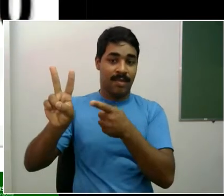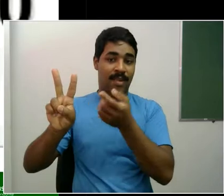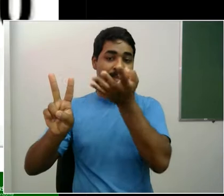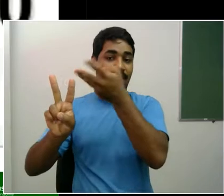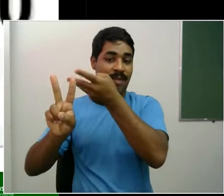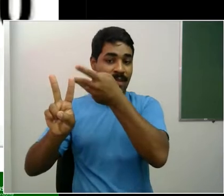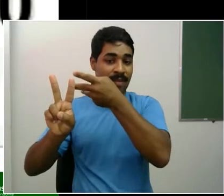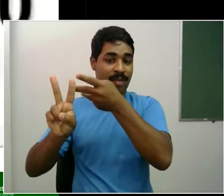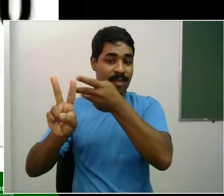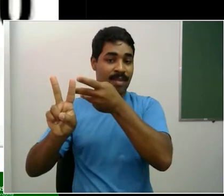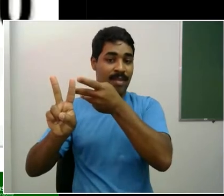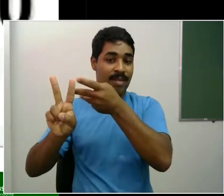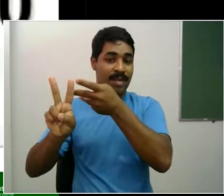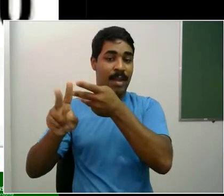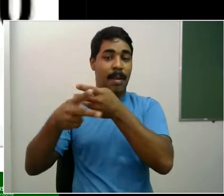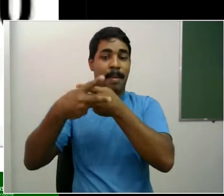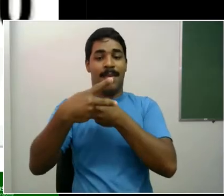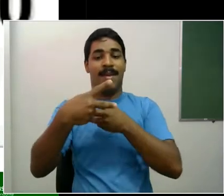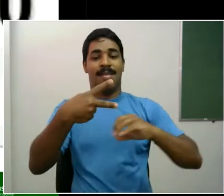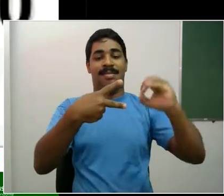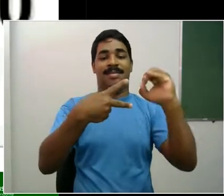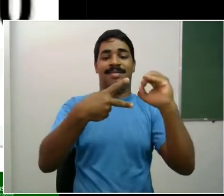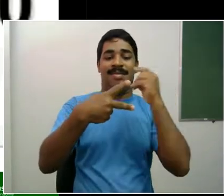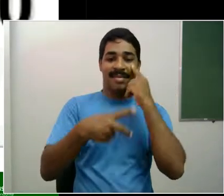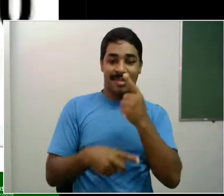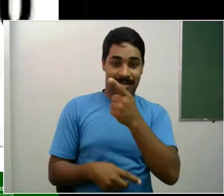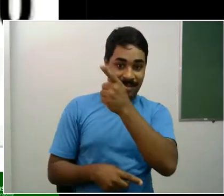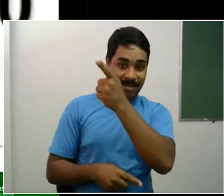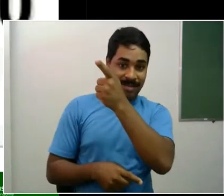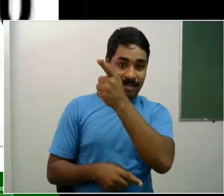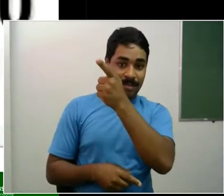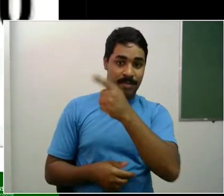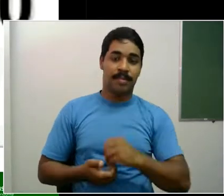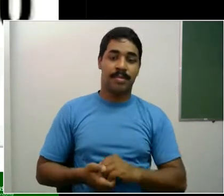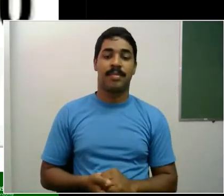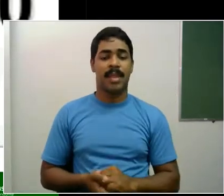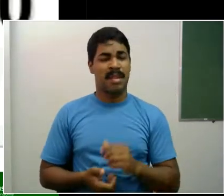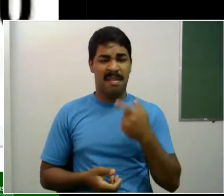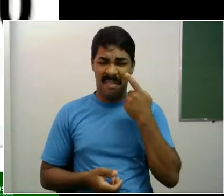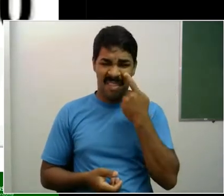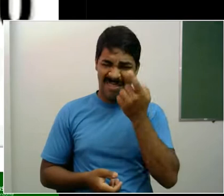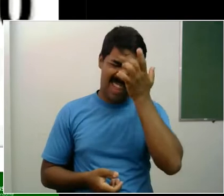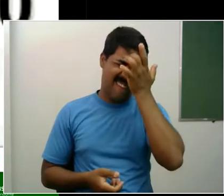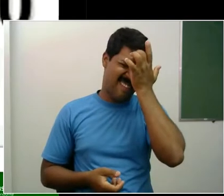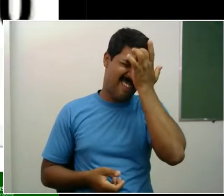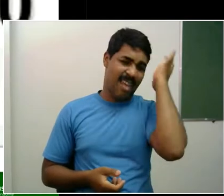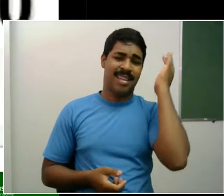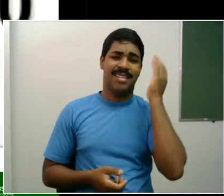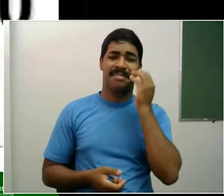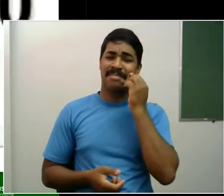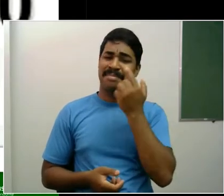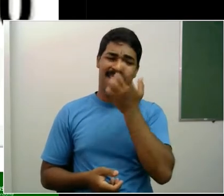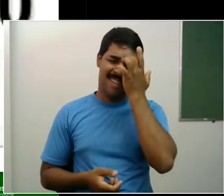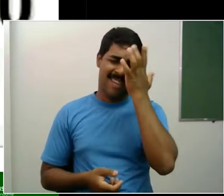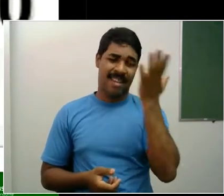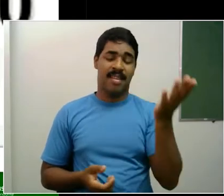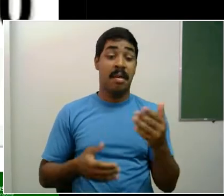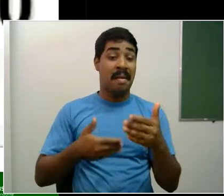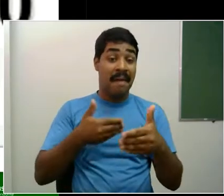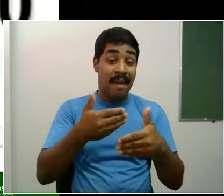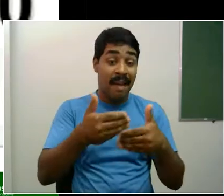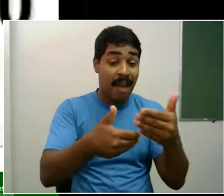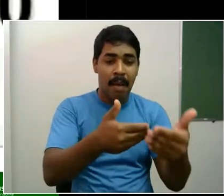zero. Beleza, pessoal? Muito fácil, né? Física é muito fácil, tá bom? Vocês vão ver